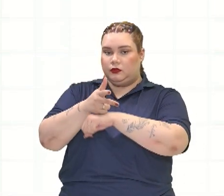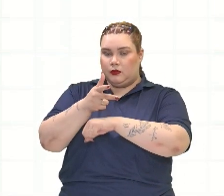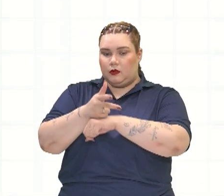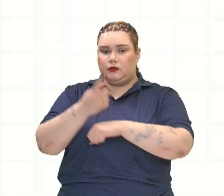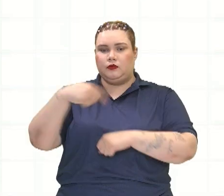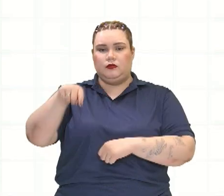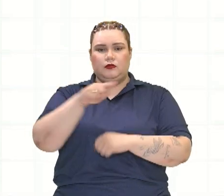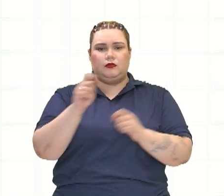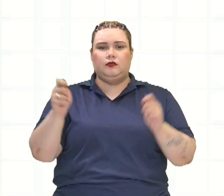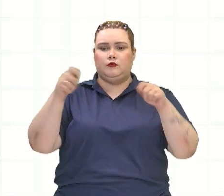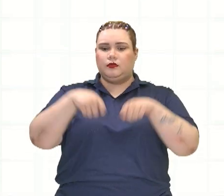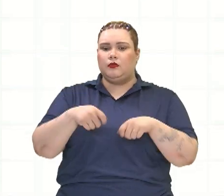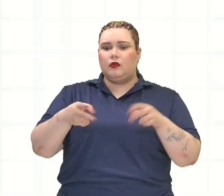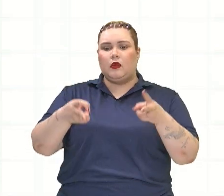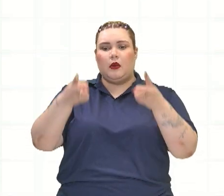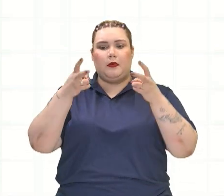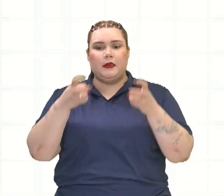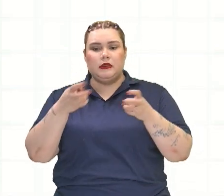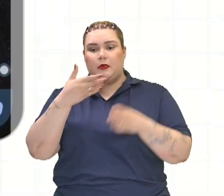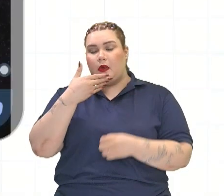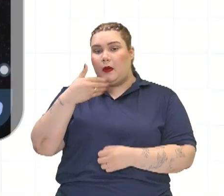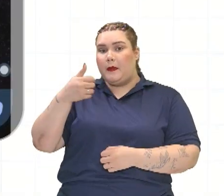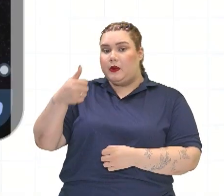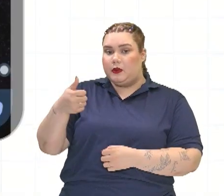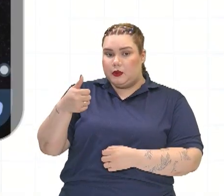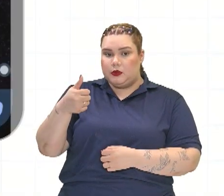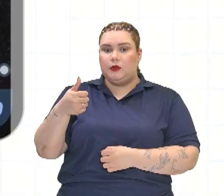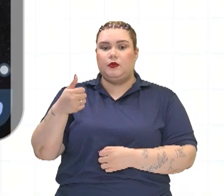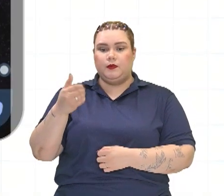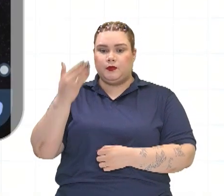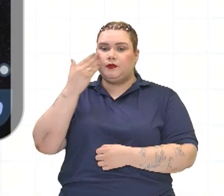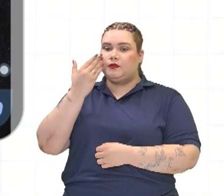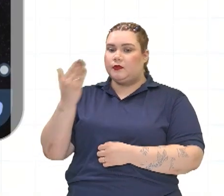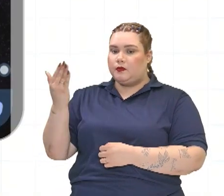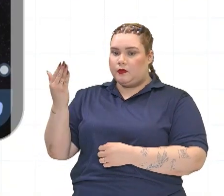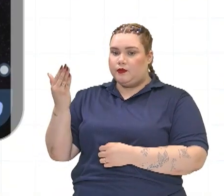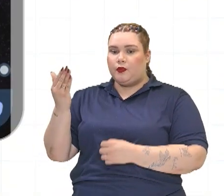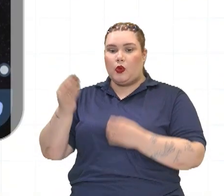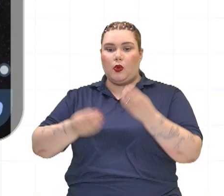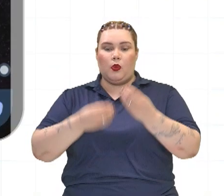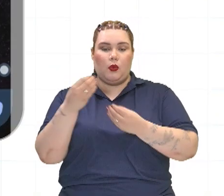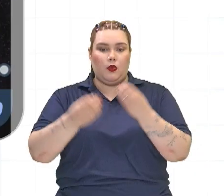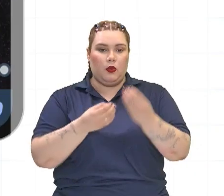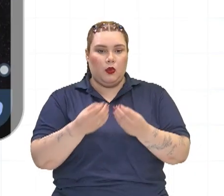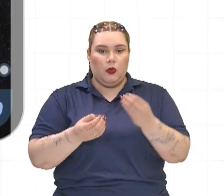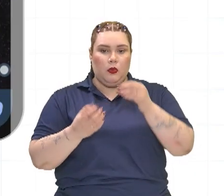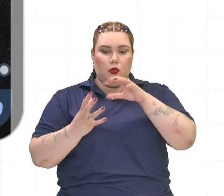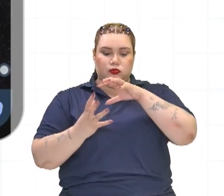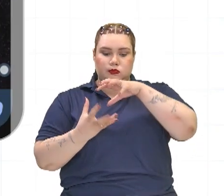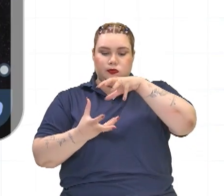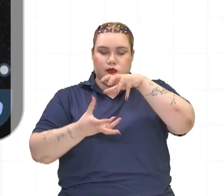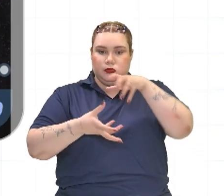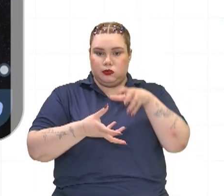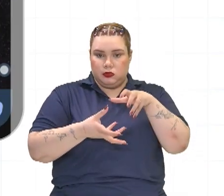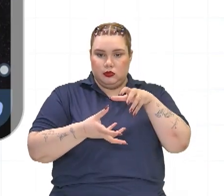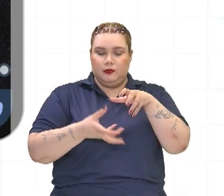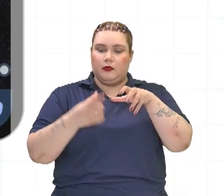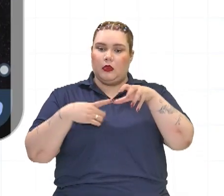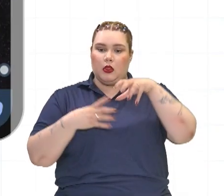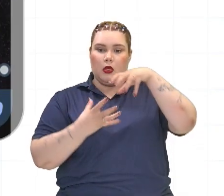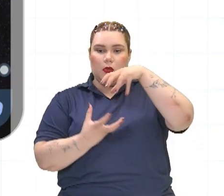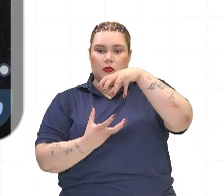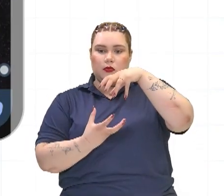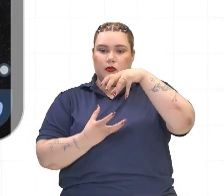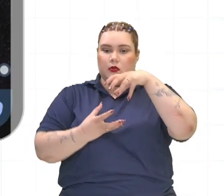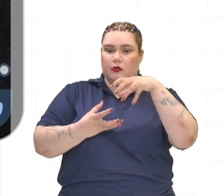vocês conseguem enxergar melhor, principalmente quanto à forma do planeta e quanto ao eixo,